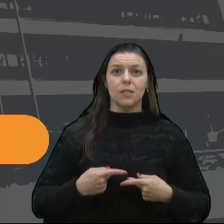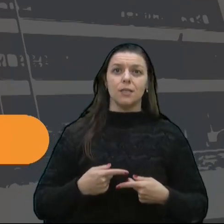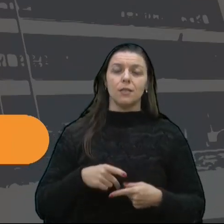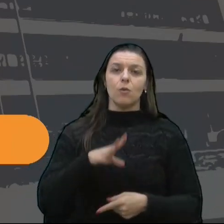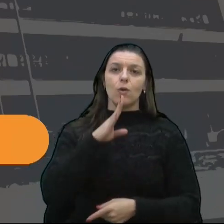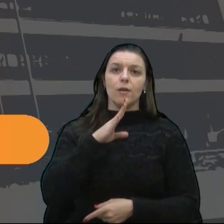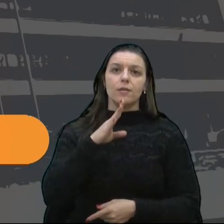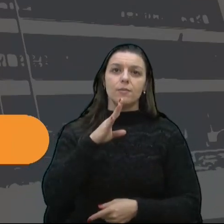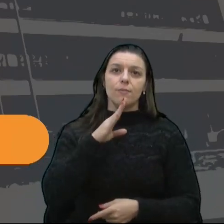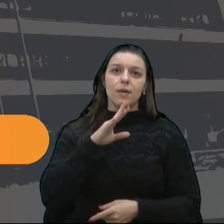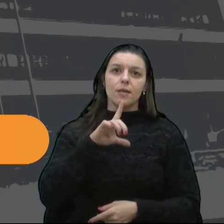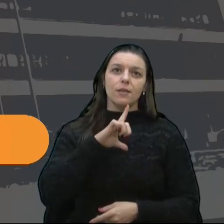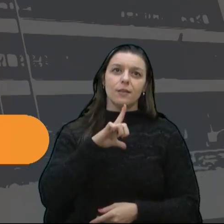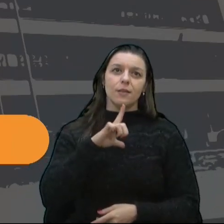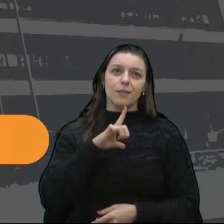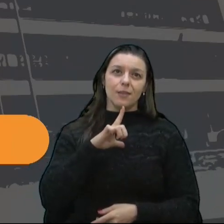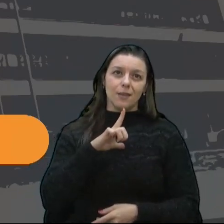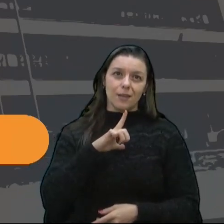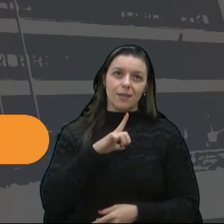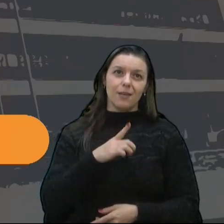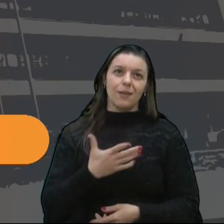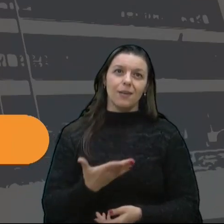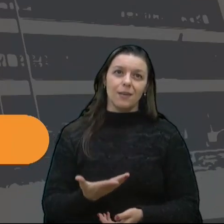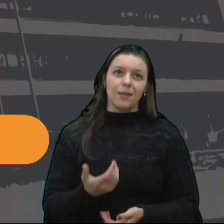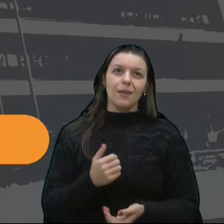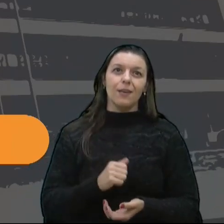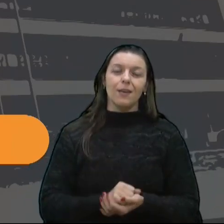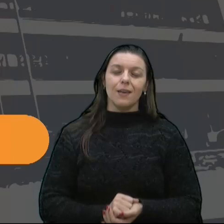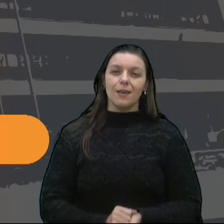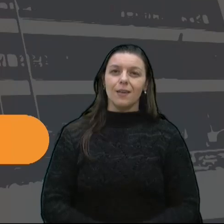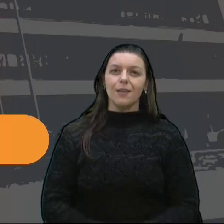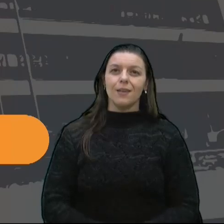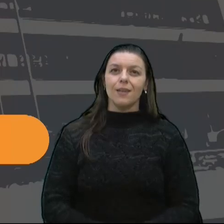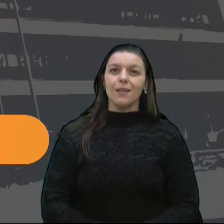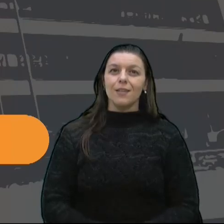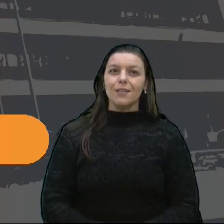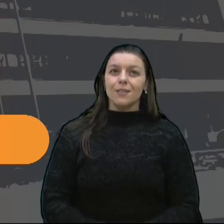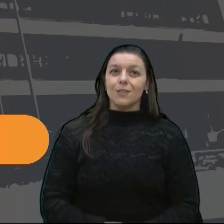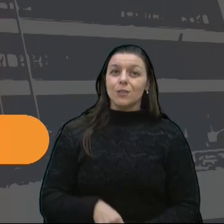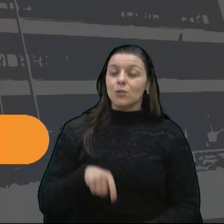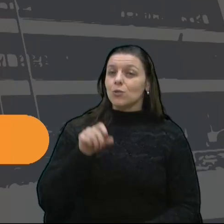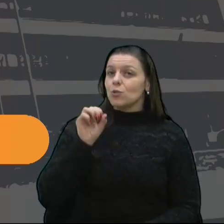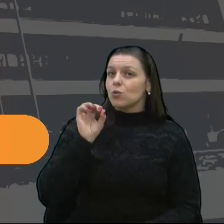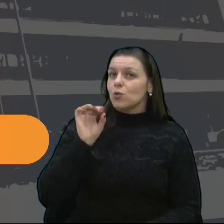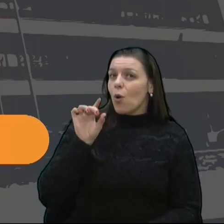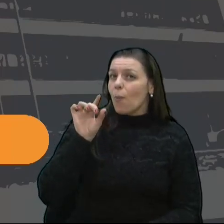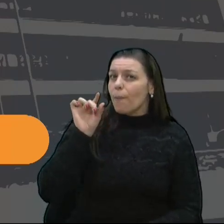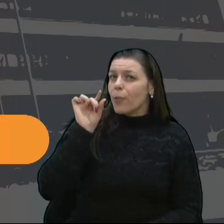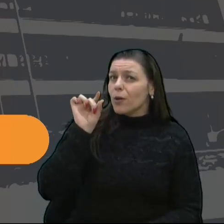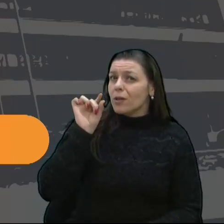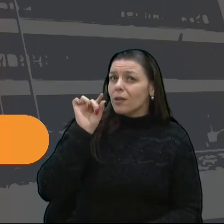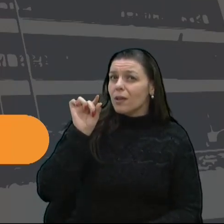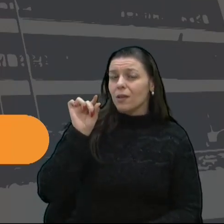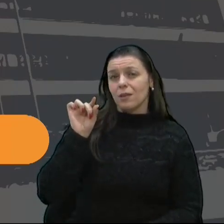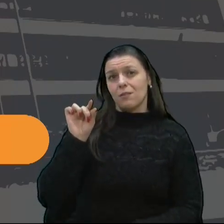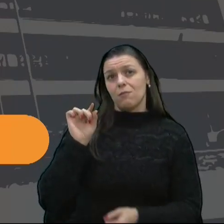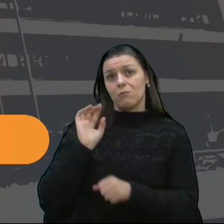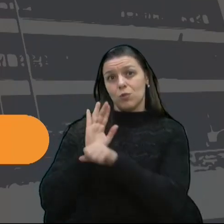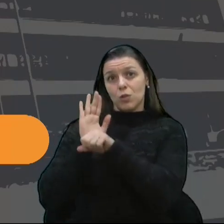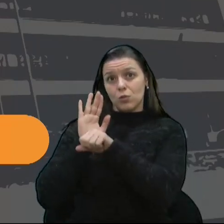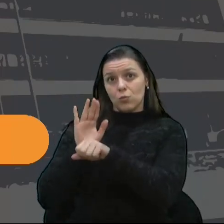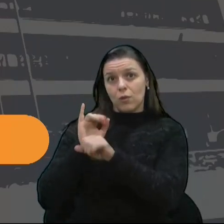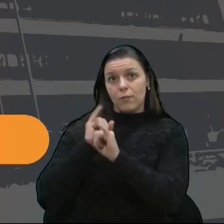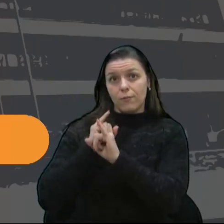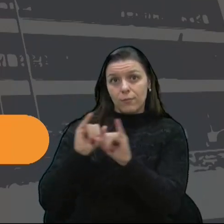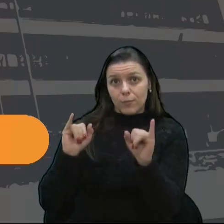tem, até de uma indicação que ela possa dar, um pouquinho só que você dê, isso já vai fazer uma